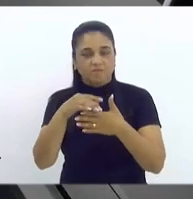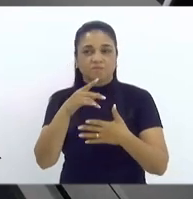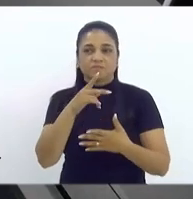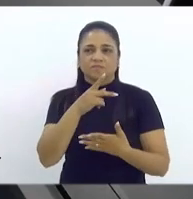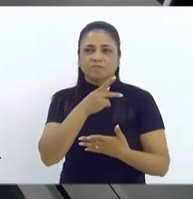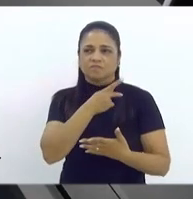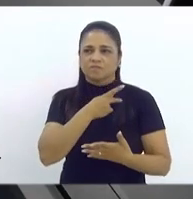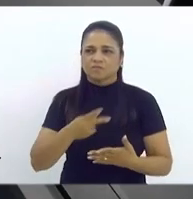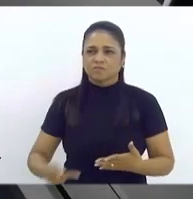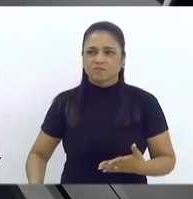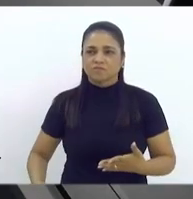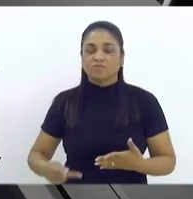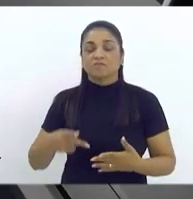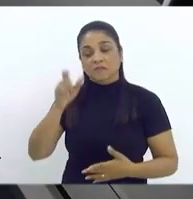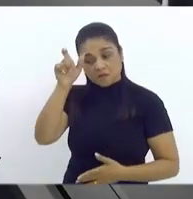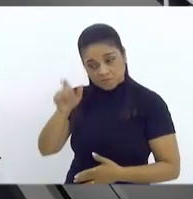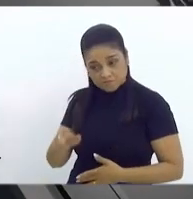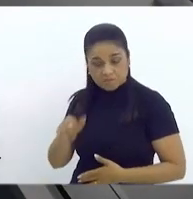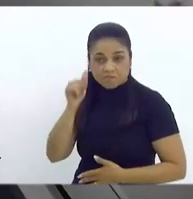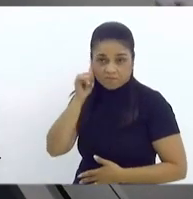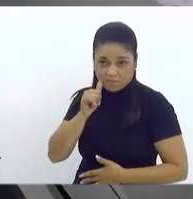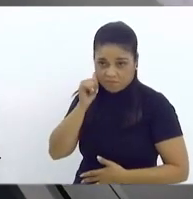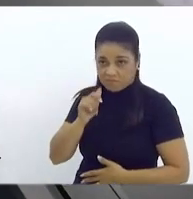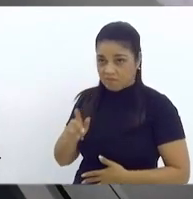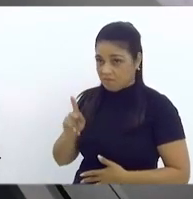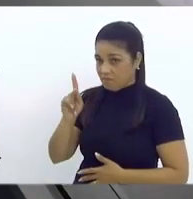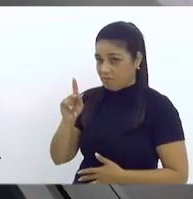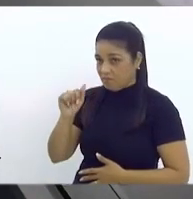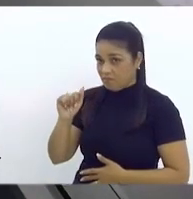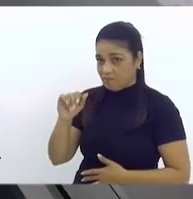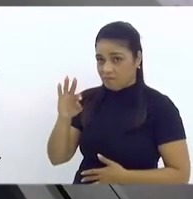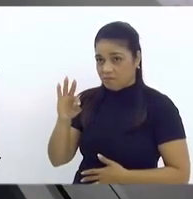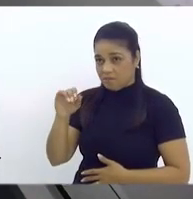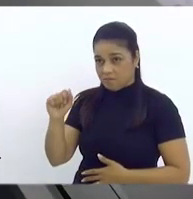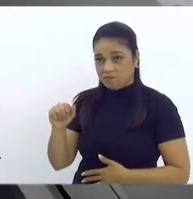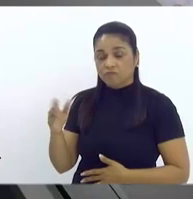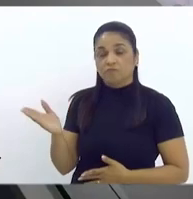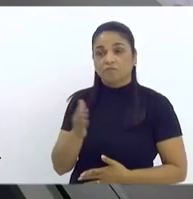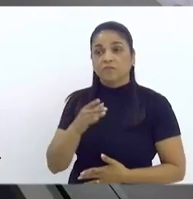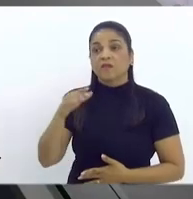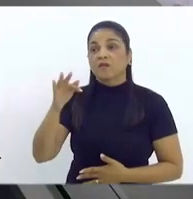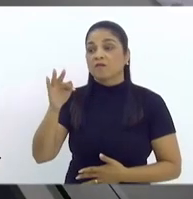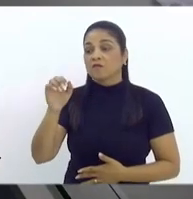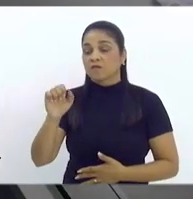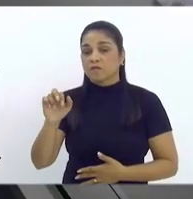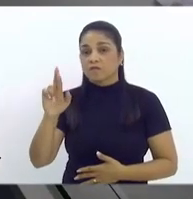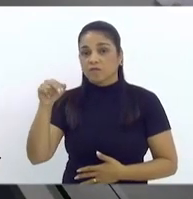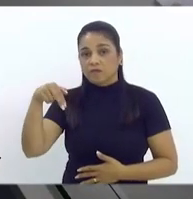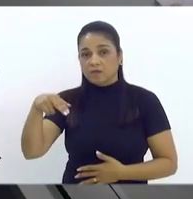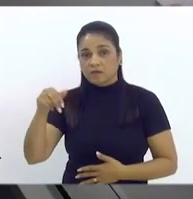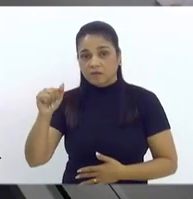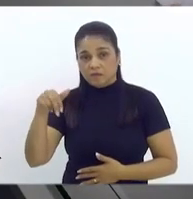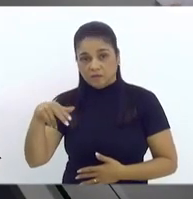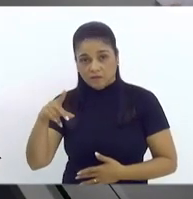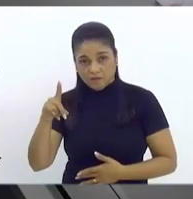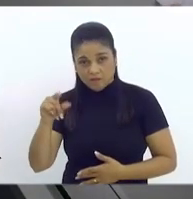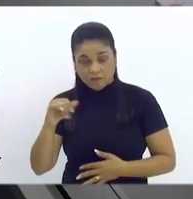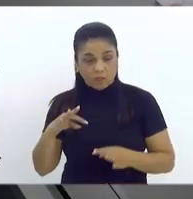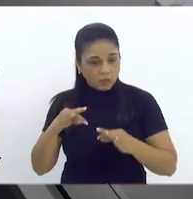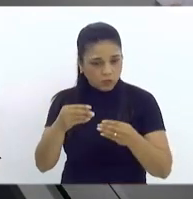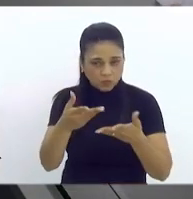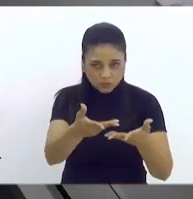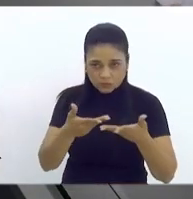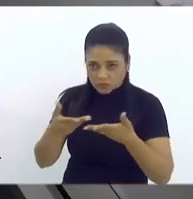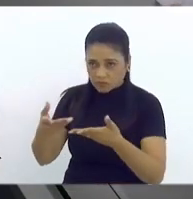da Anaturge, da dona Kátia, e a Fernanda aqui que se faz presente, a todos convidados, ao